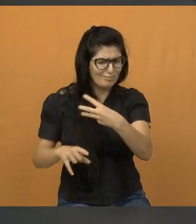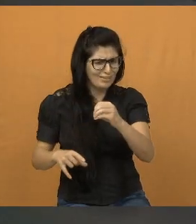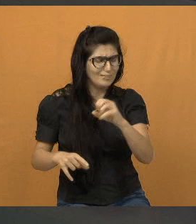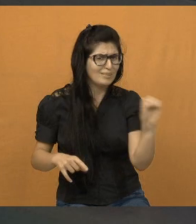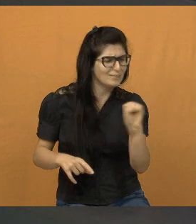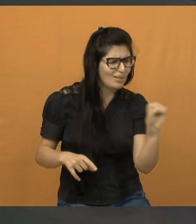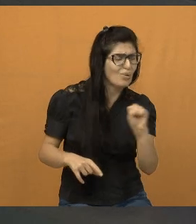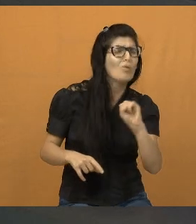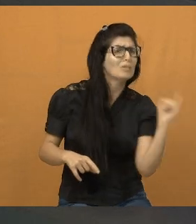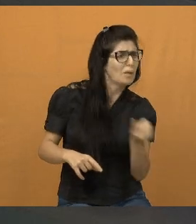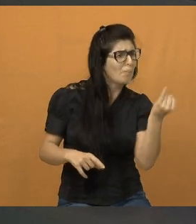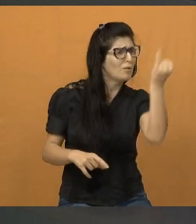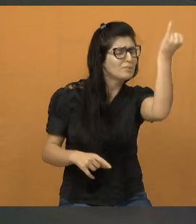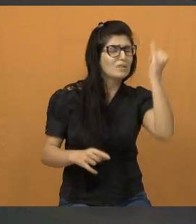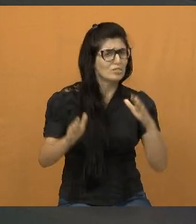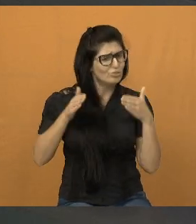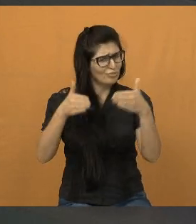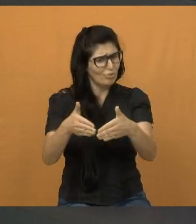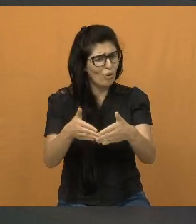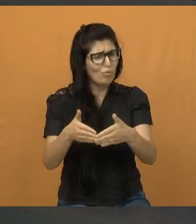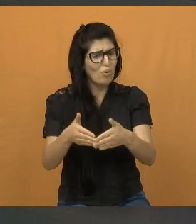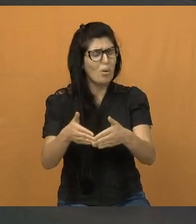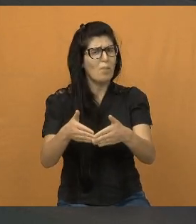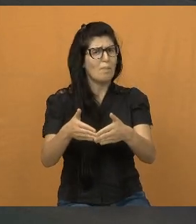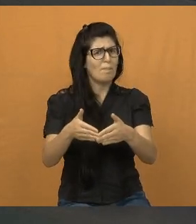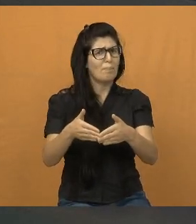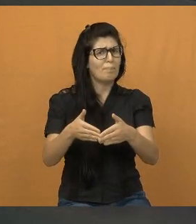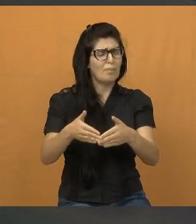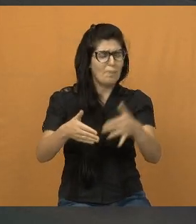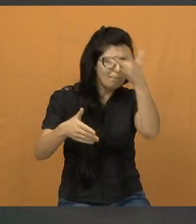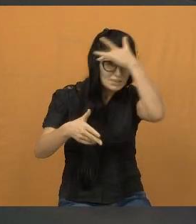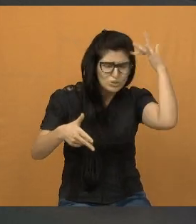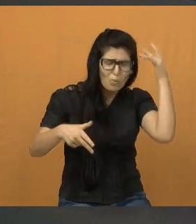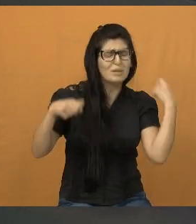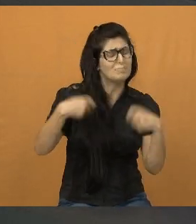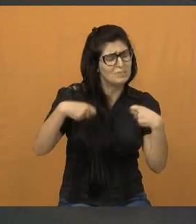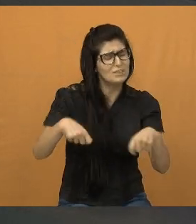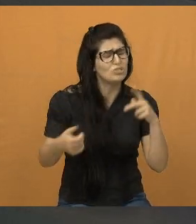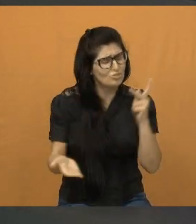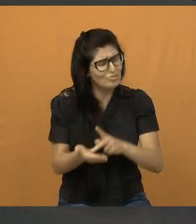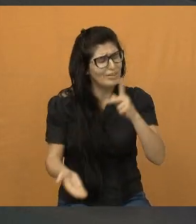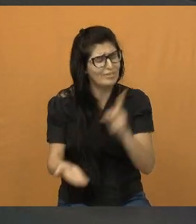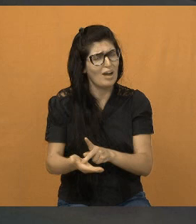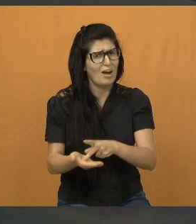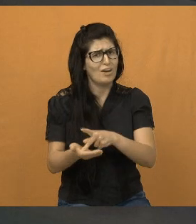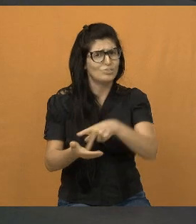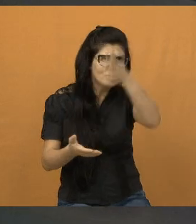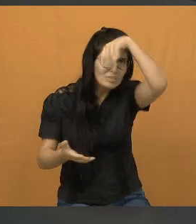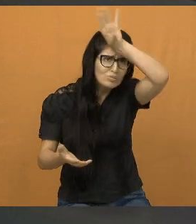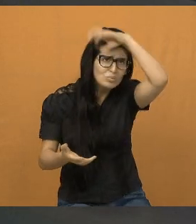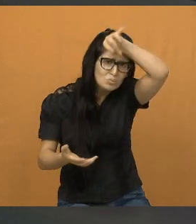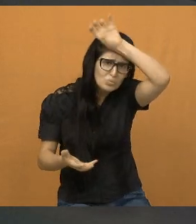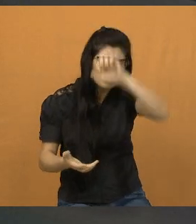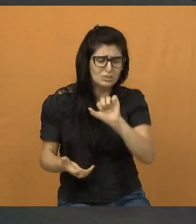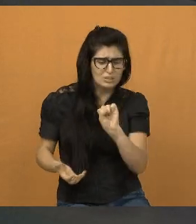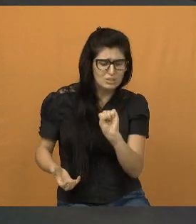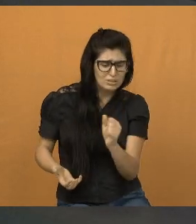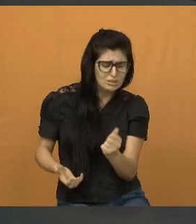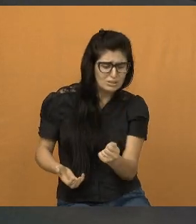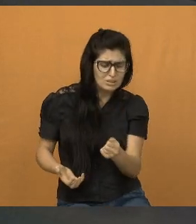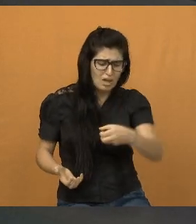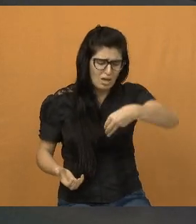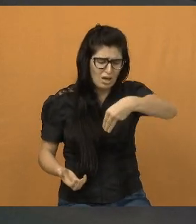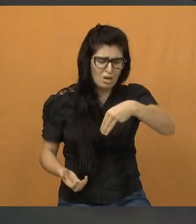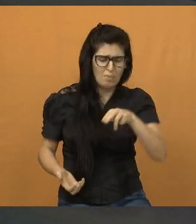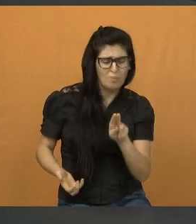questões. Agora, só encerrando as minhas dúvidas, uma coisa também que eu achei interessante aqui, porque quando zera algum dado estatístico